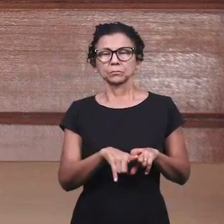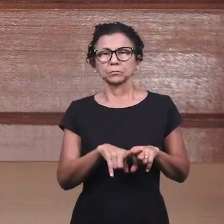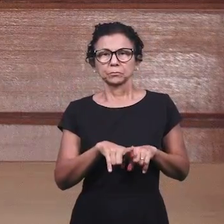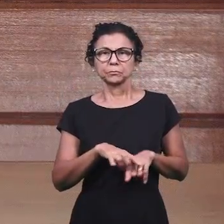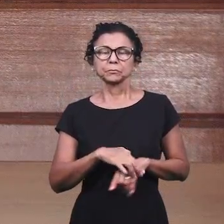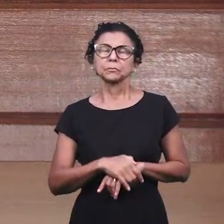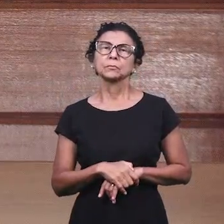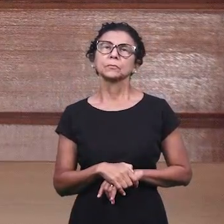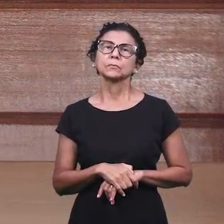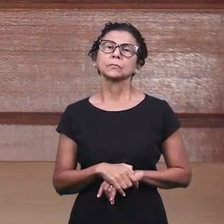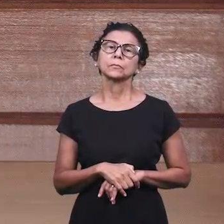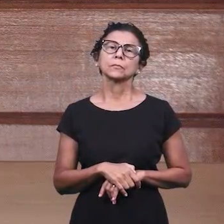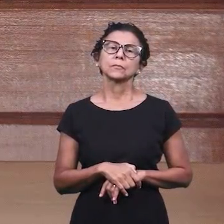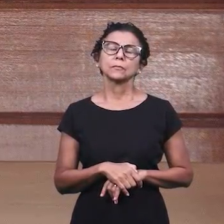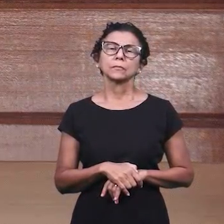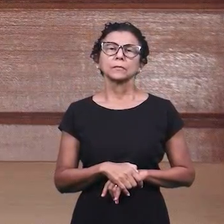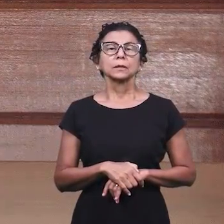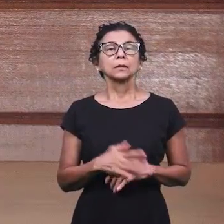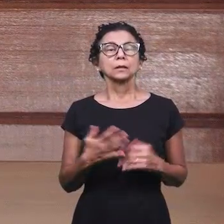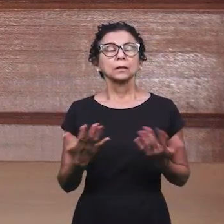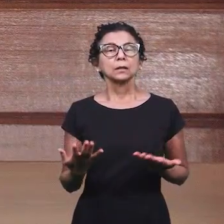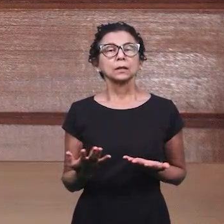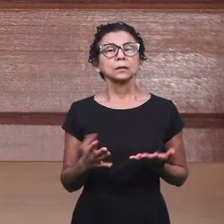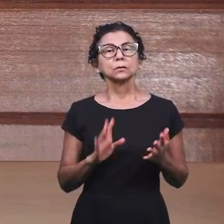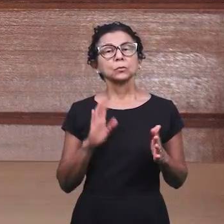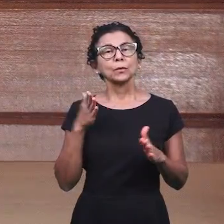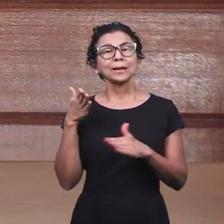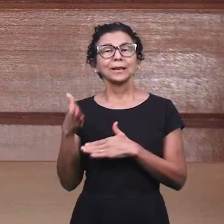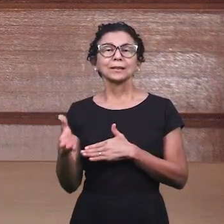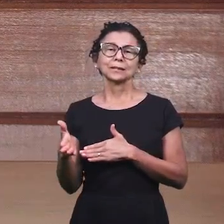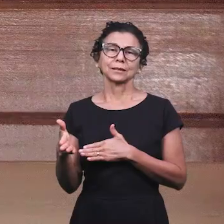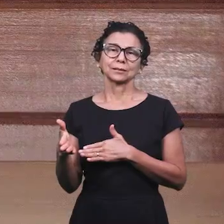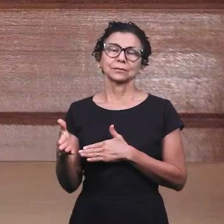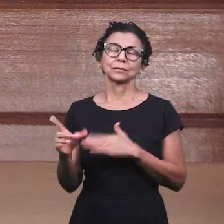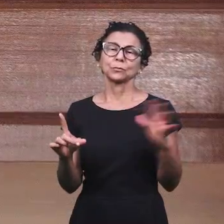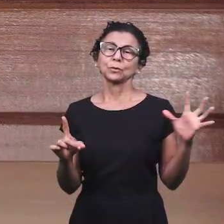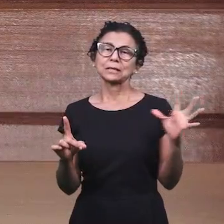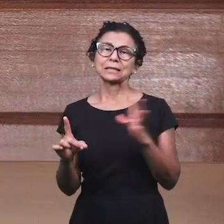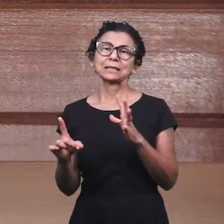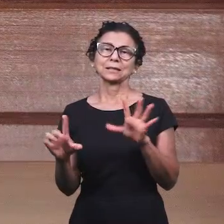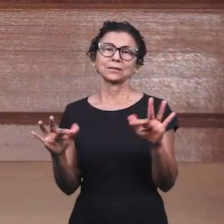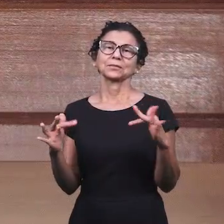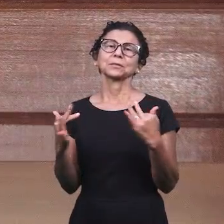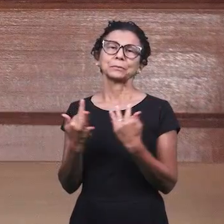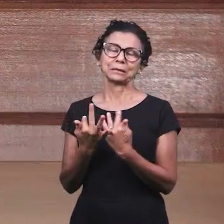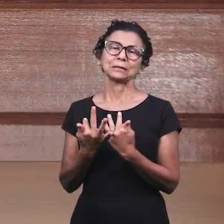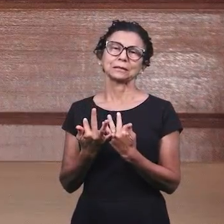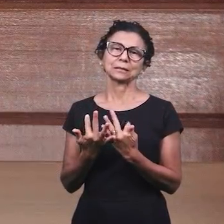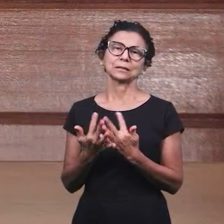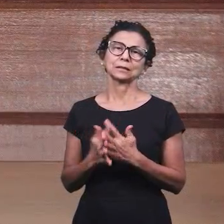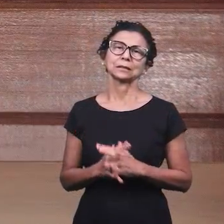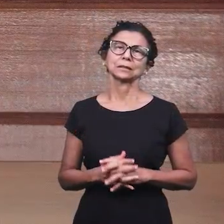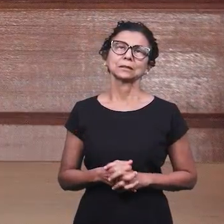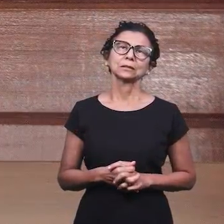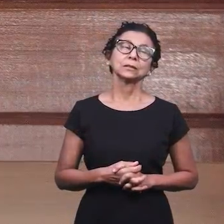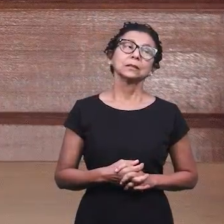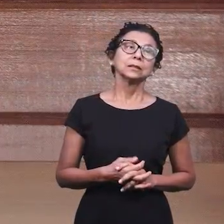isso interfere diretamente nos lares, nas famílias. O pastor Luiz colocou muito bem, ou